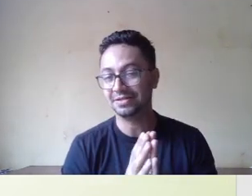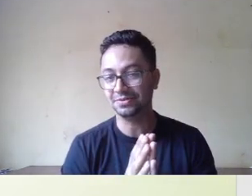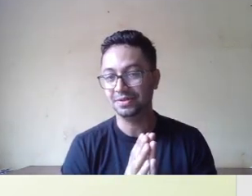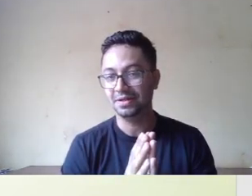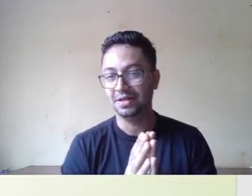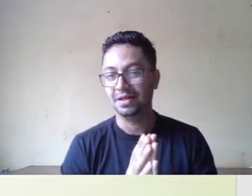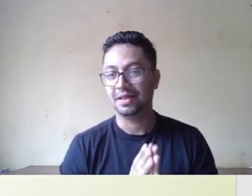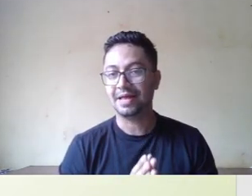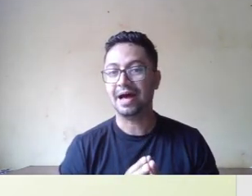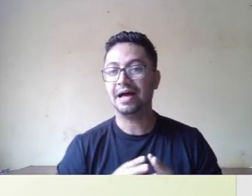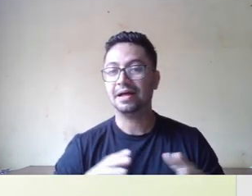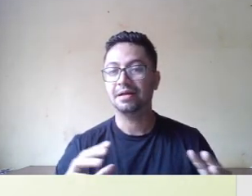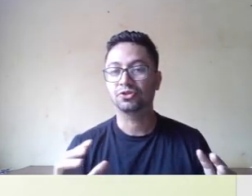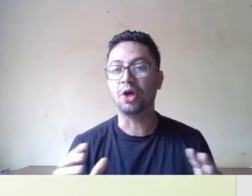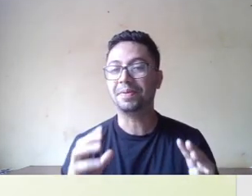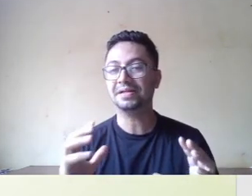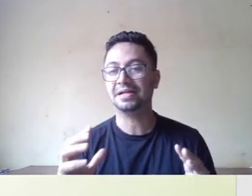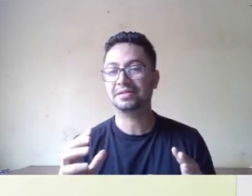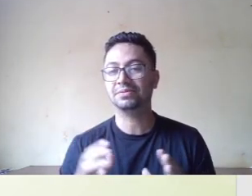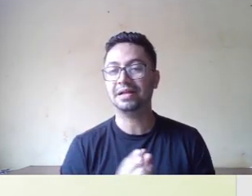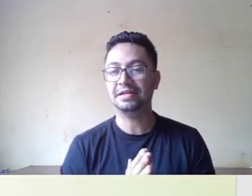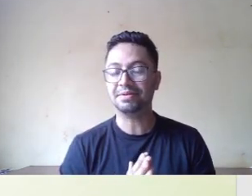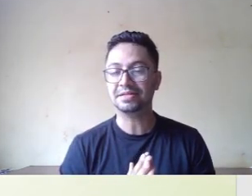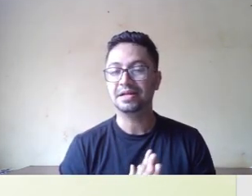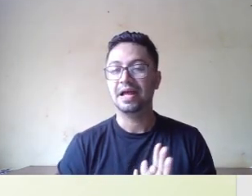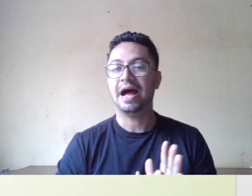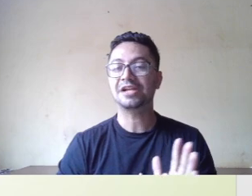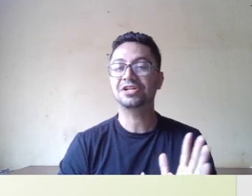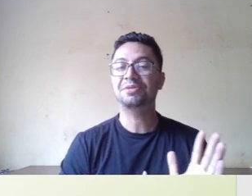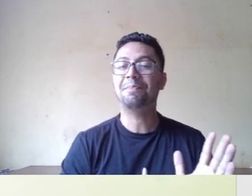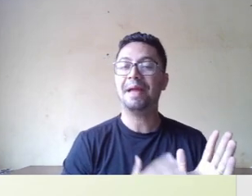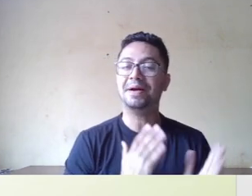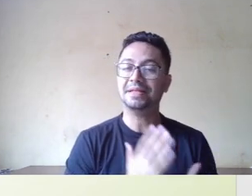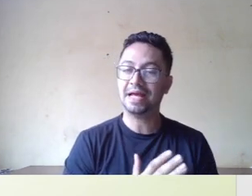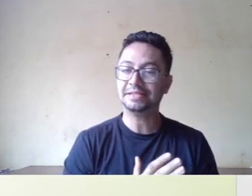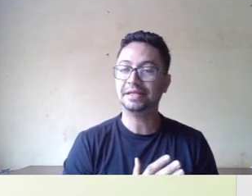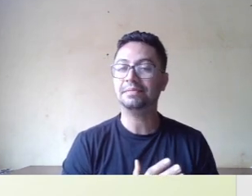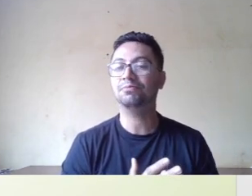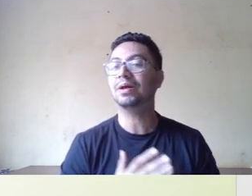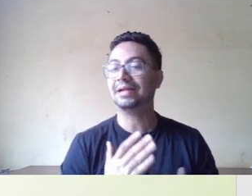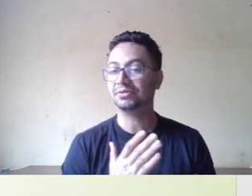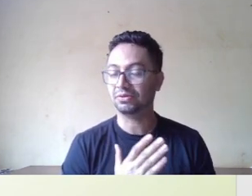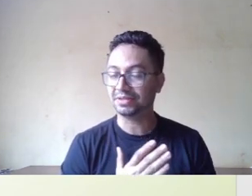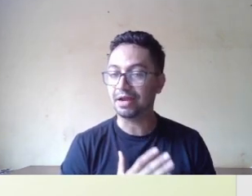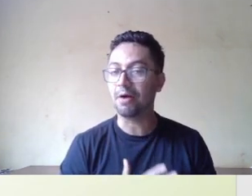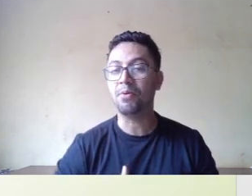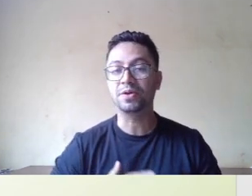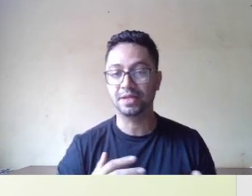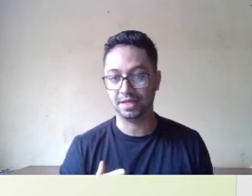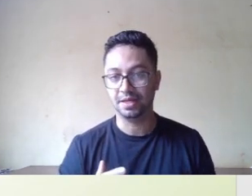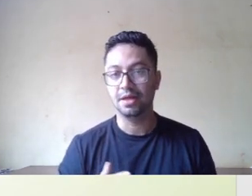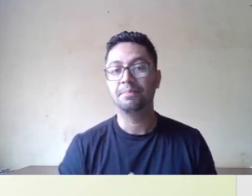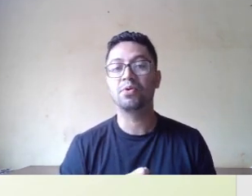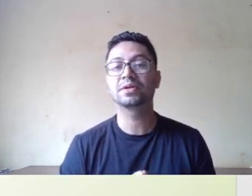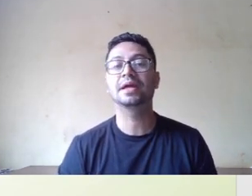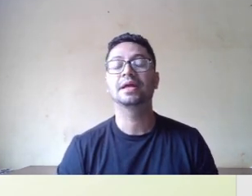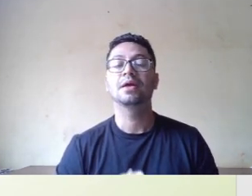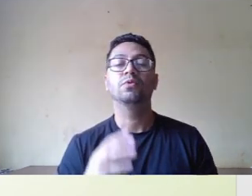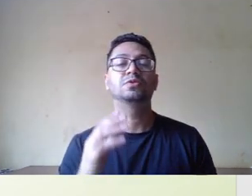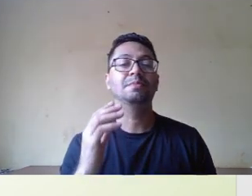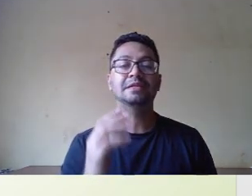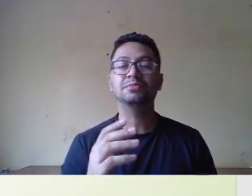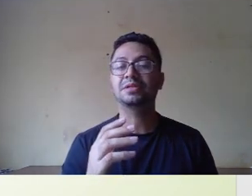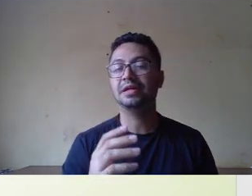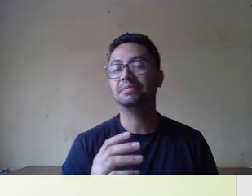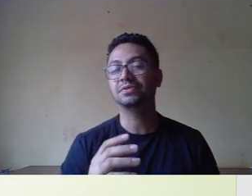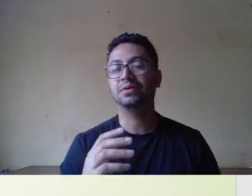nesse caso da topicalização na Libras, a gente permanece numa tradução literal. Por quê? Porque